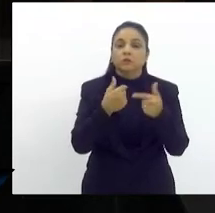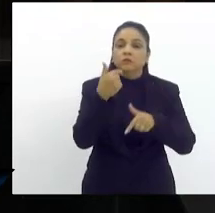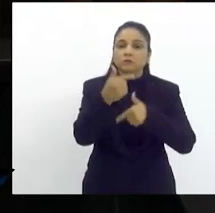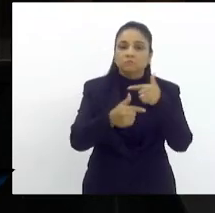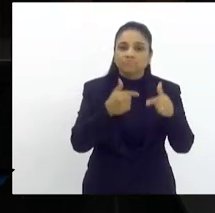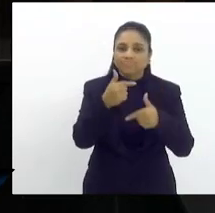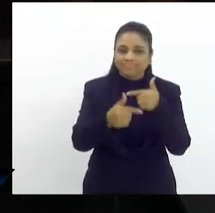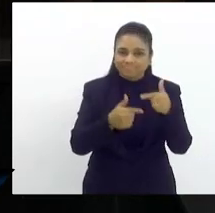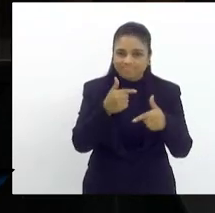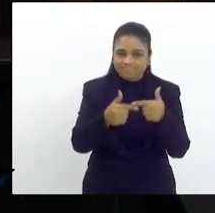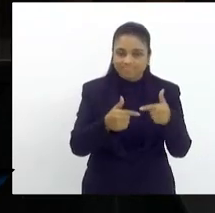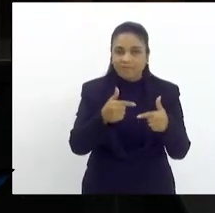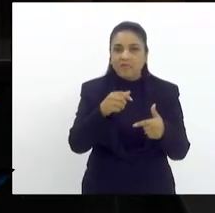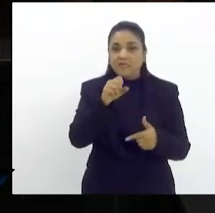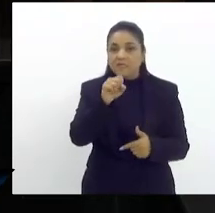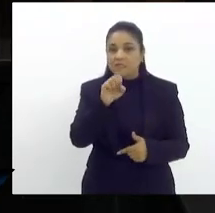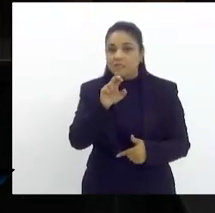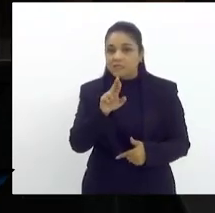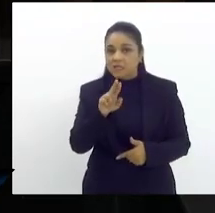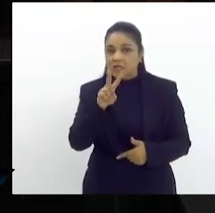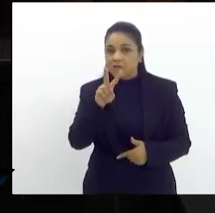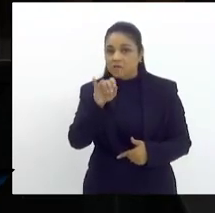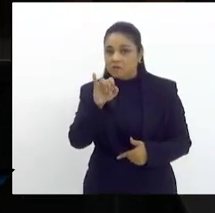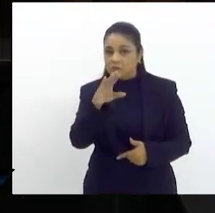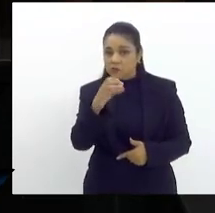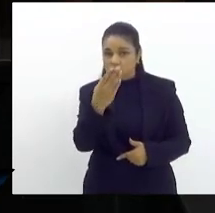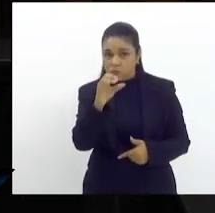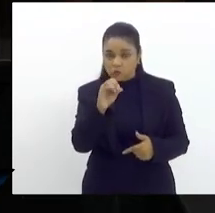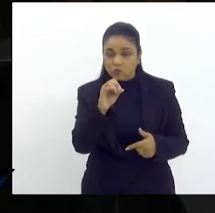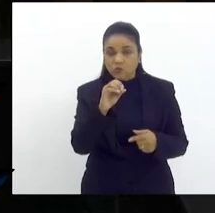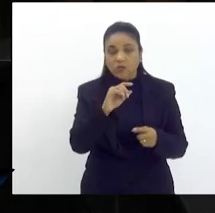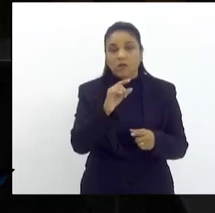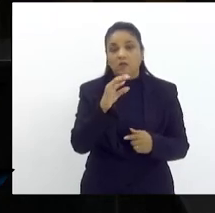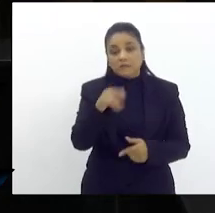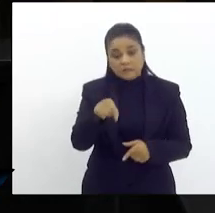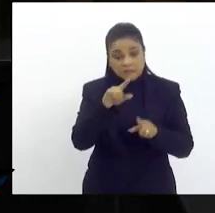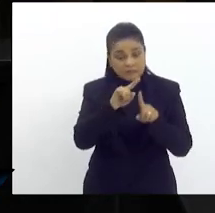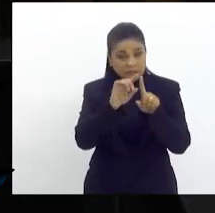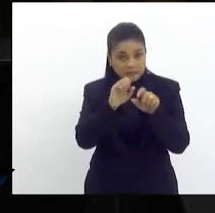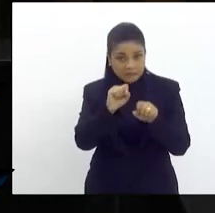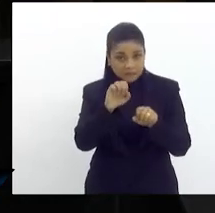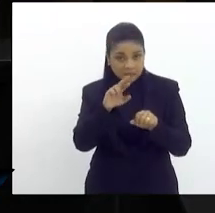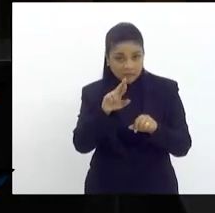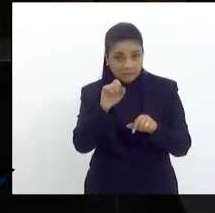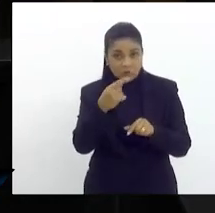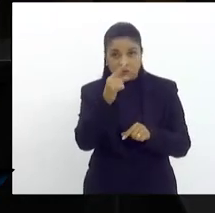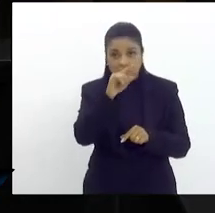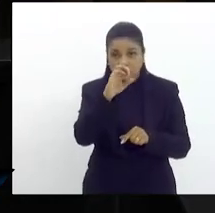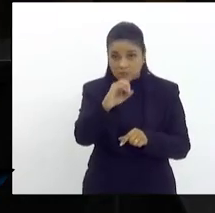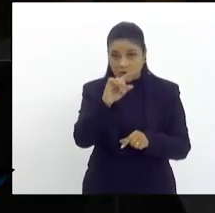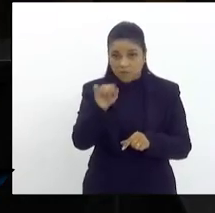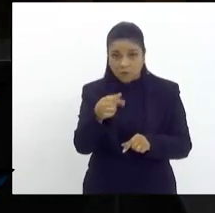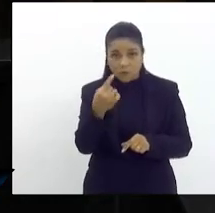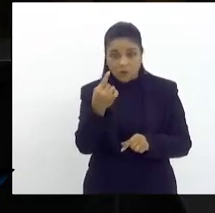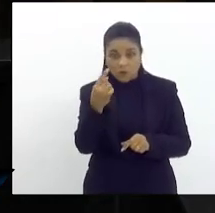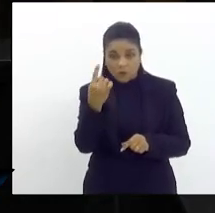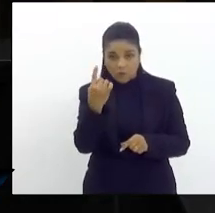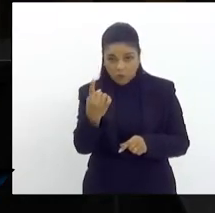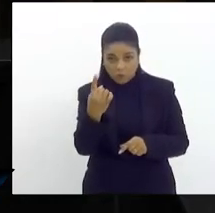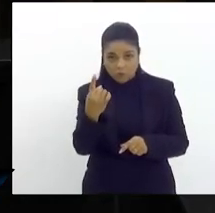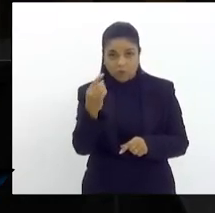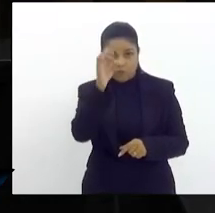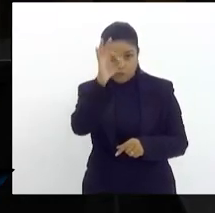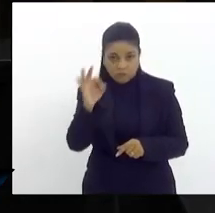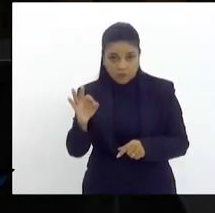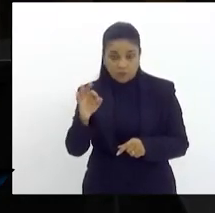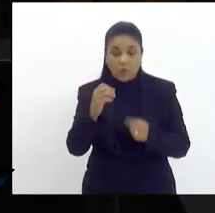serviços cresceram no primeiro trimestre 0,1% as indústrias